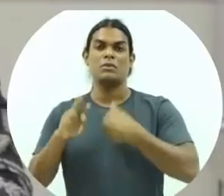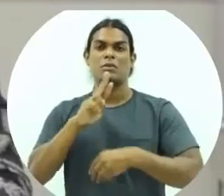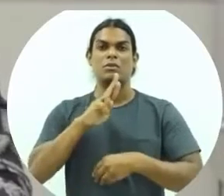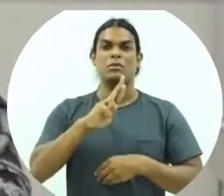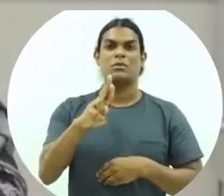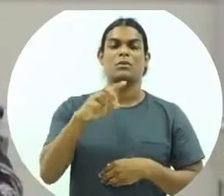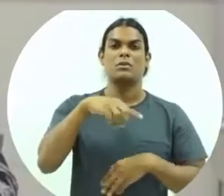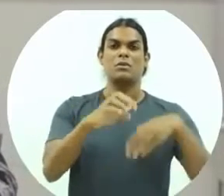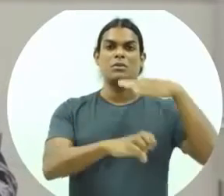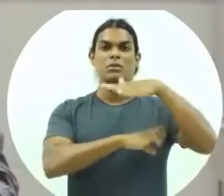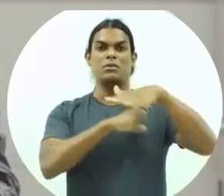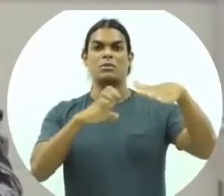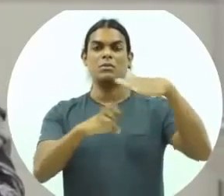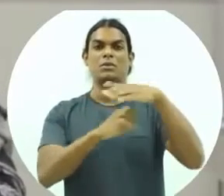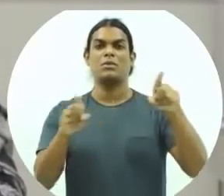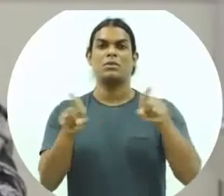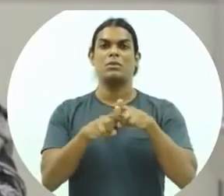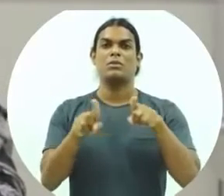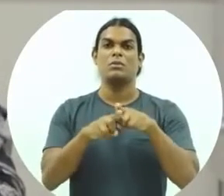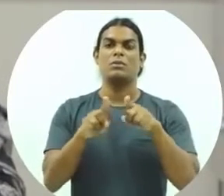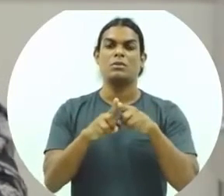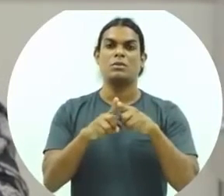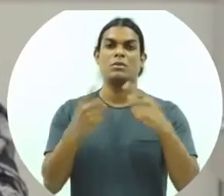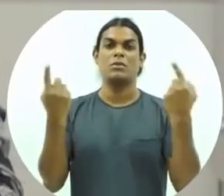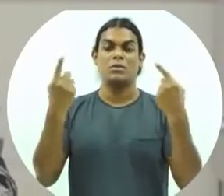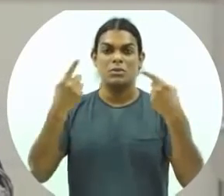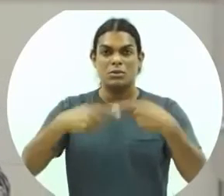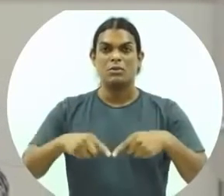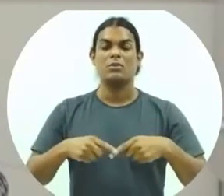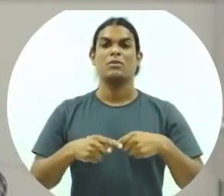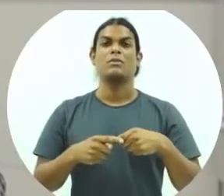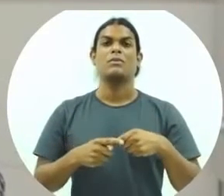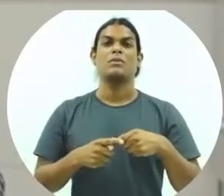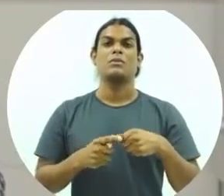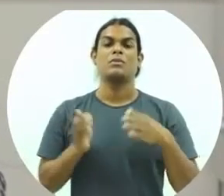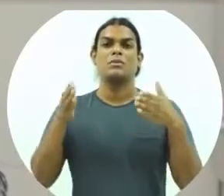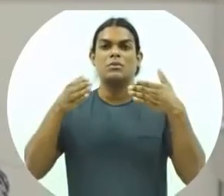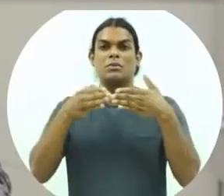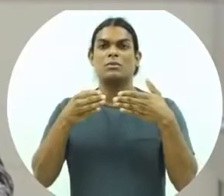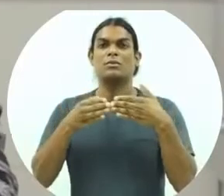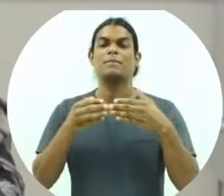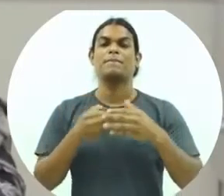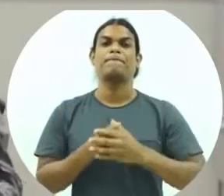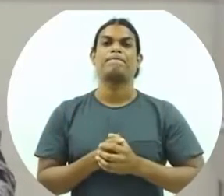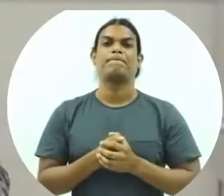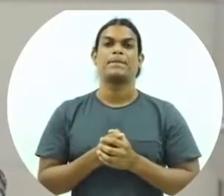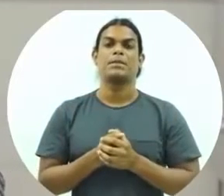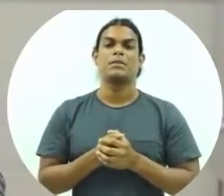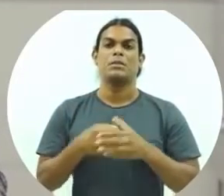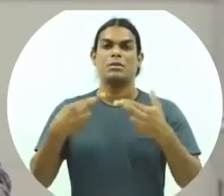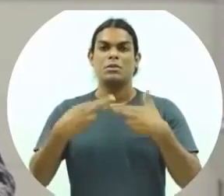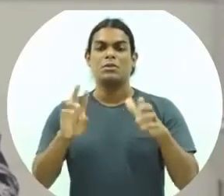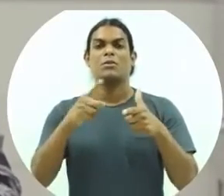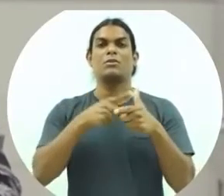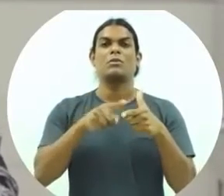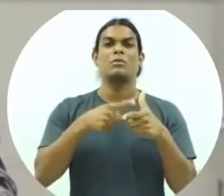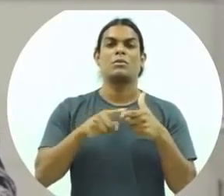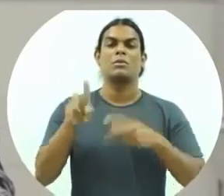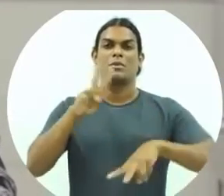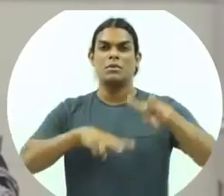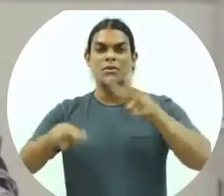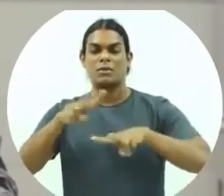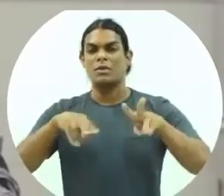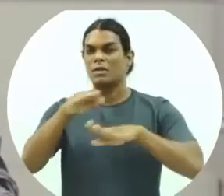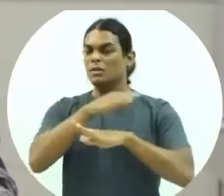pela organização, acompanhar os desafios propostos, corrigir os rumos, quando necessário, e avaliar